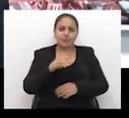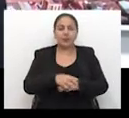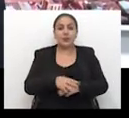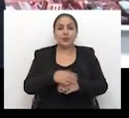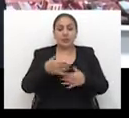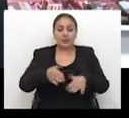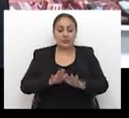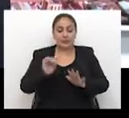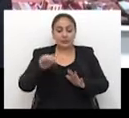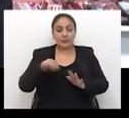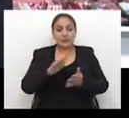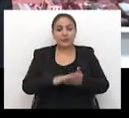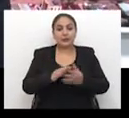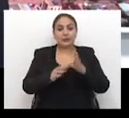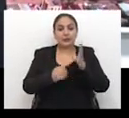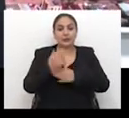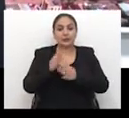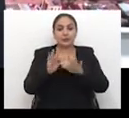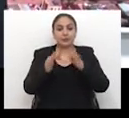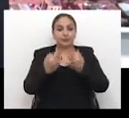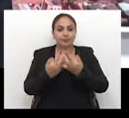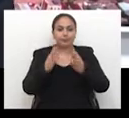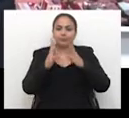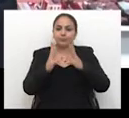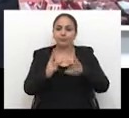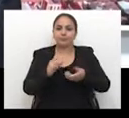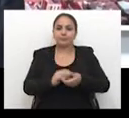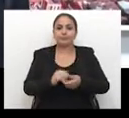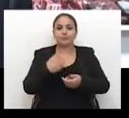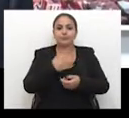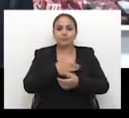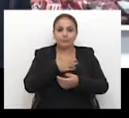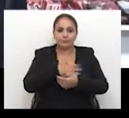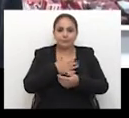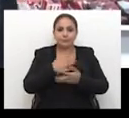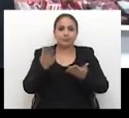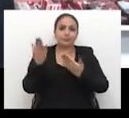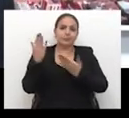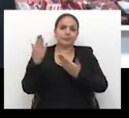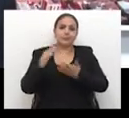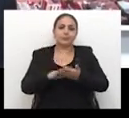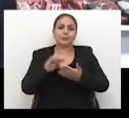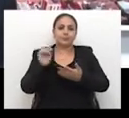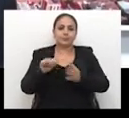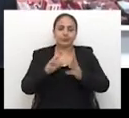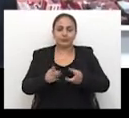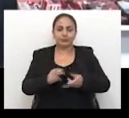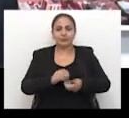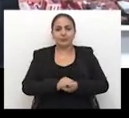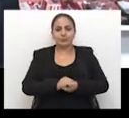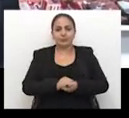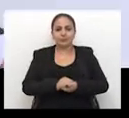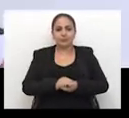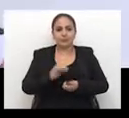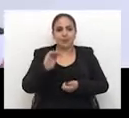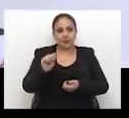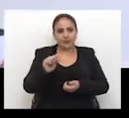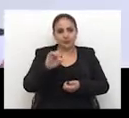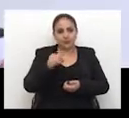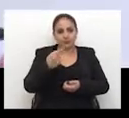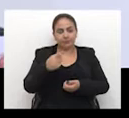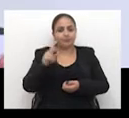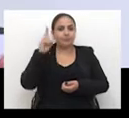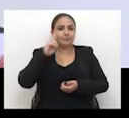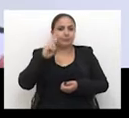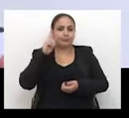nasce aqui formei a família na empresa aqui mas gratificado e muito honrado pela sua população maria adão